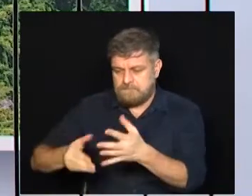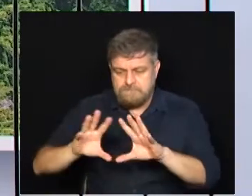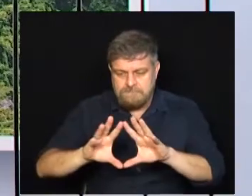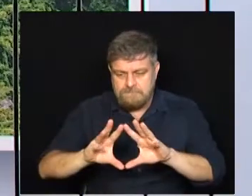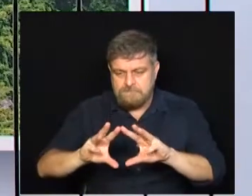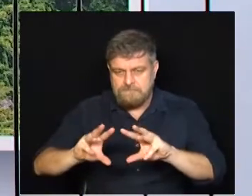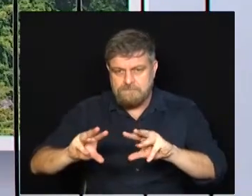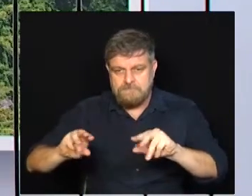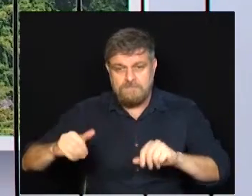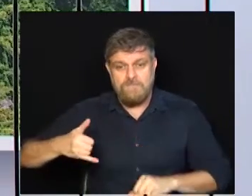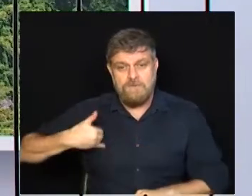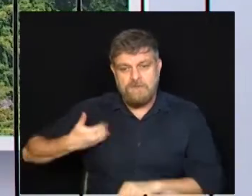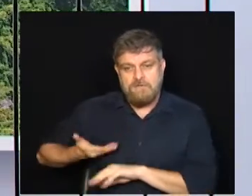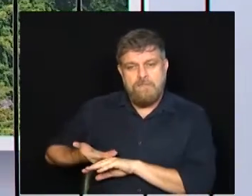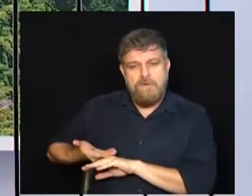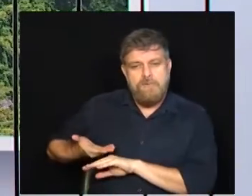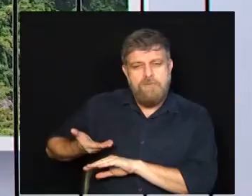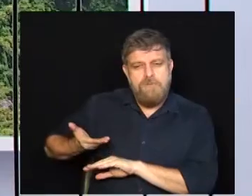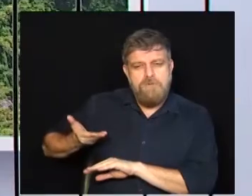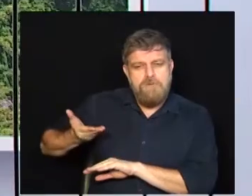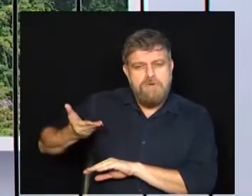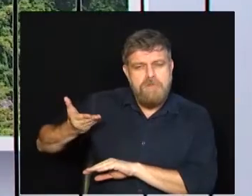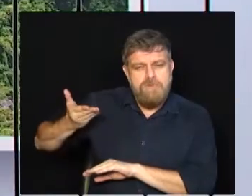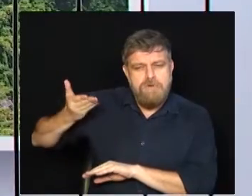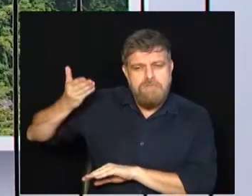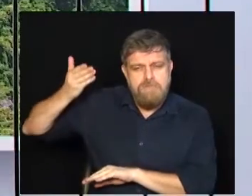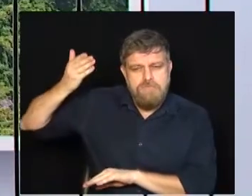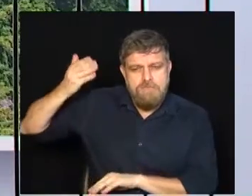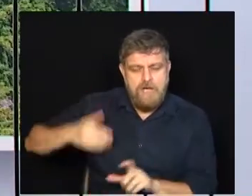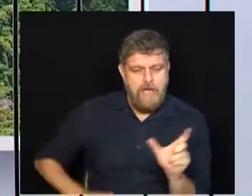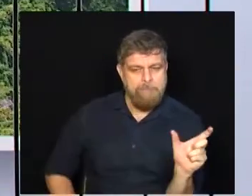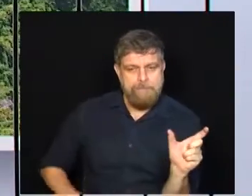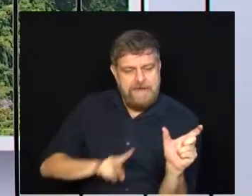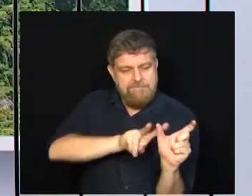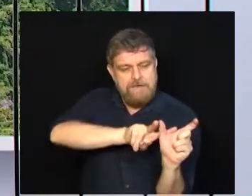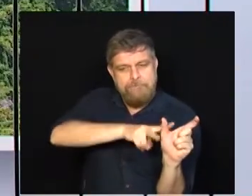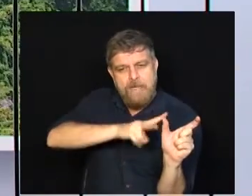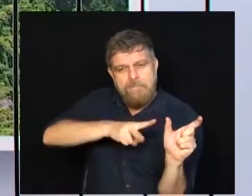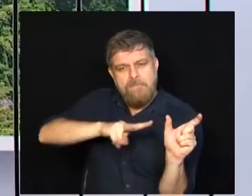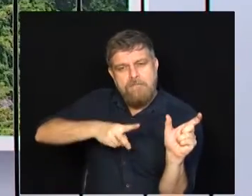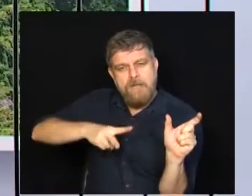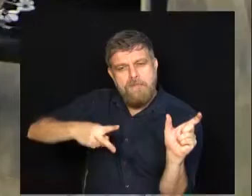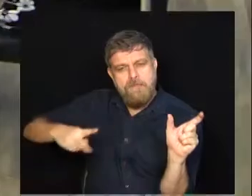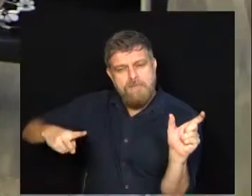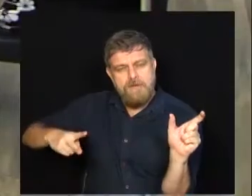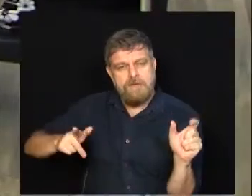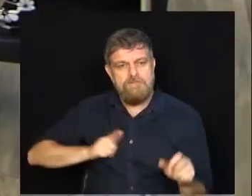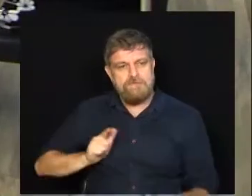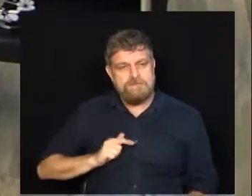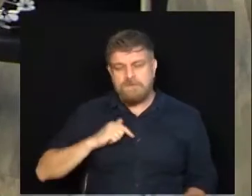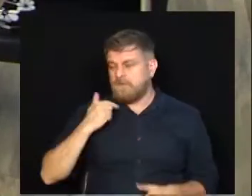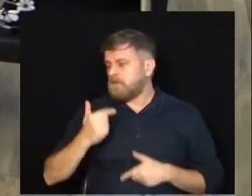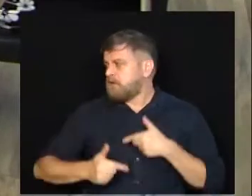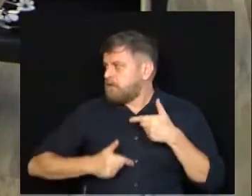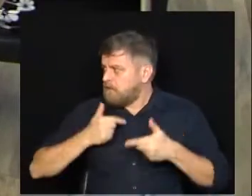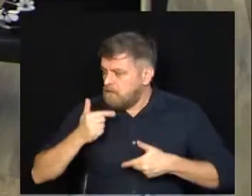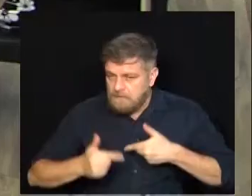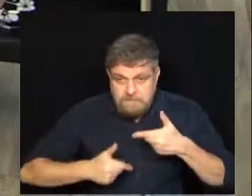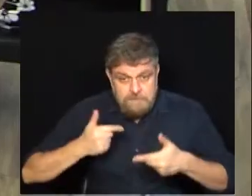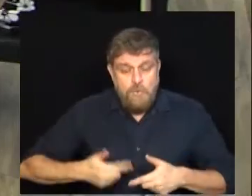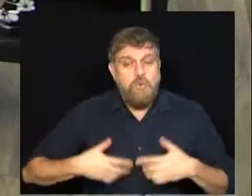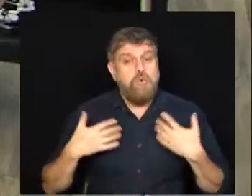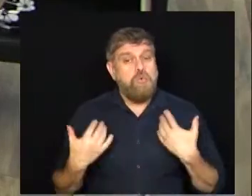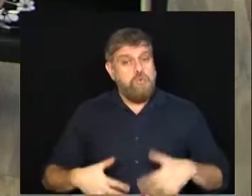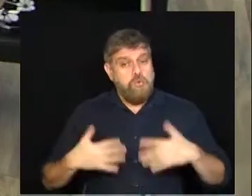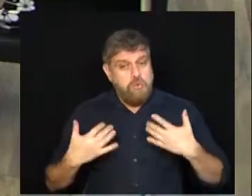idade vai passando e conforme essas siglas também vão se atualizando. Ou seja, muito trabalho, né, vereadora? Muito